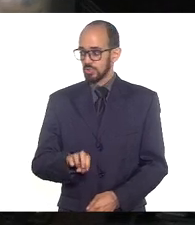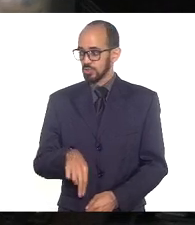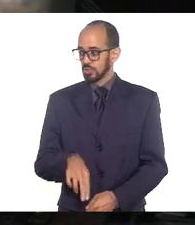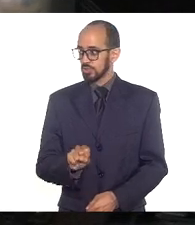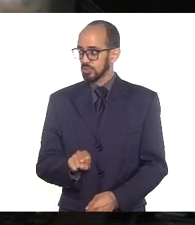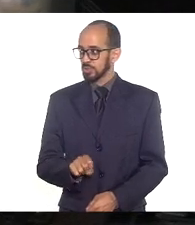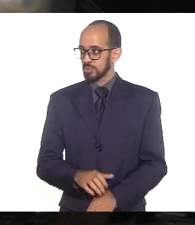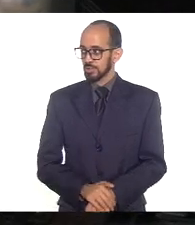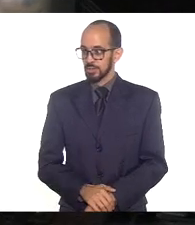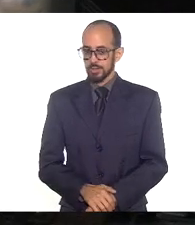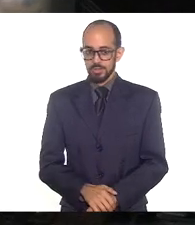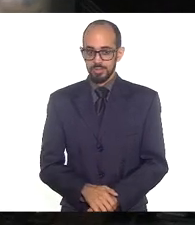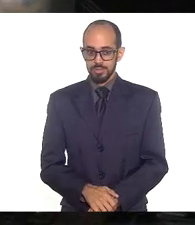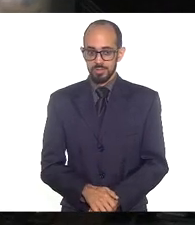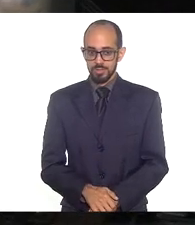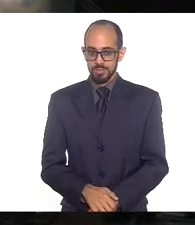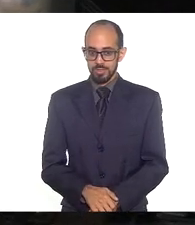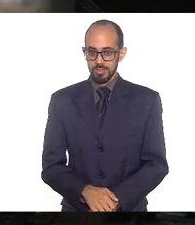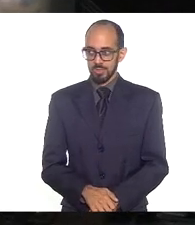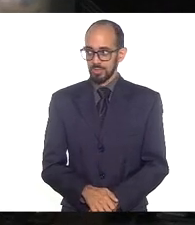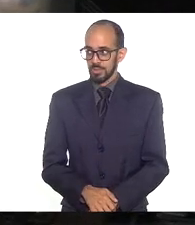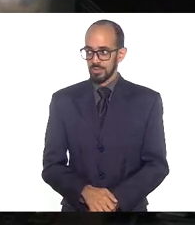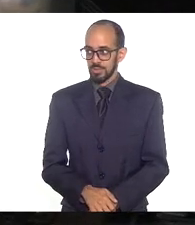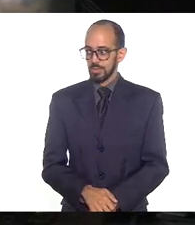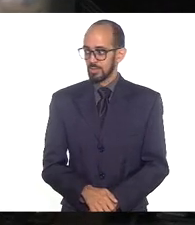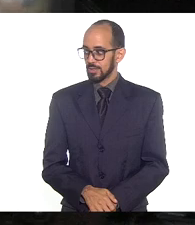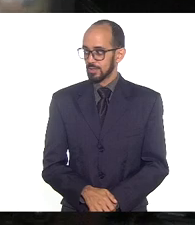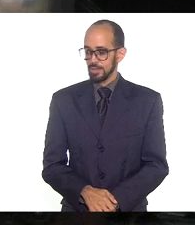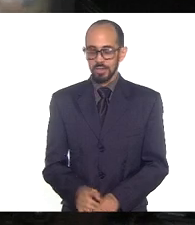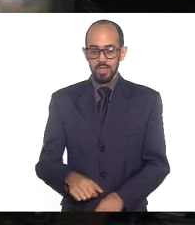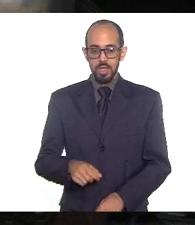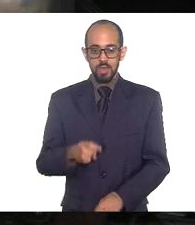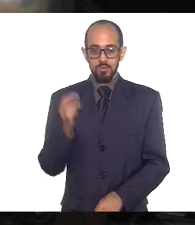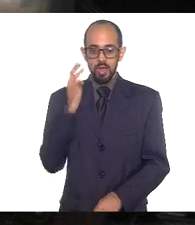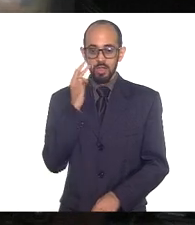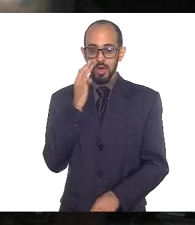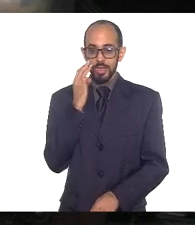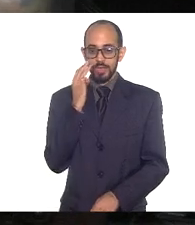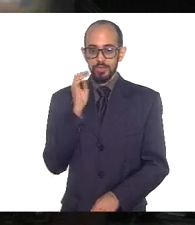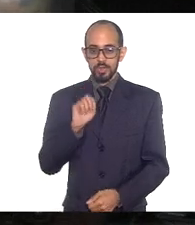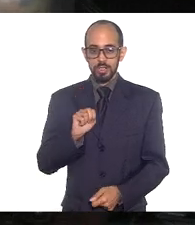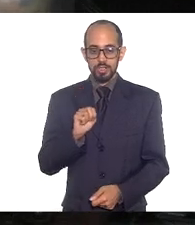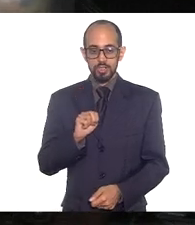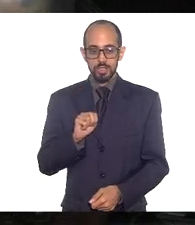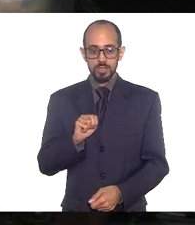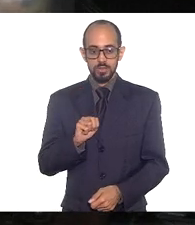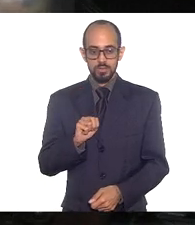o resultado Luiz Martins o Deputado waldeck Carneiro